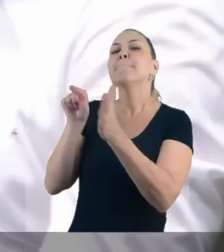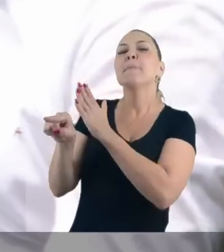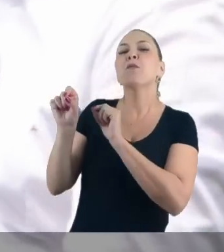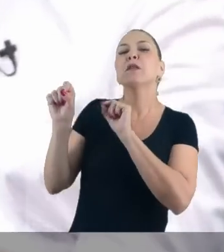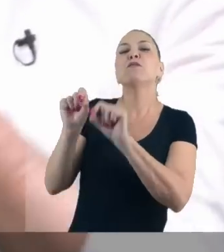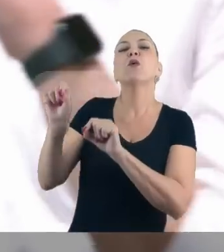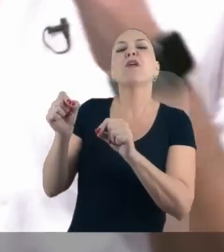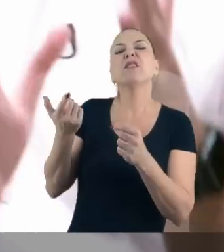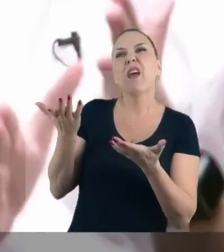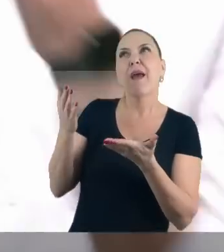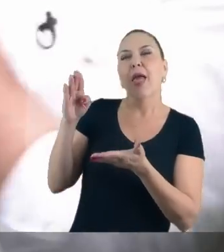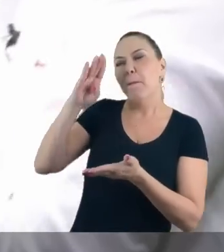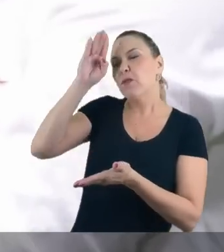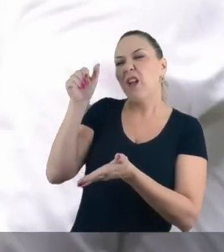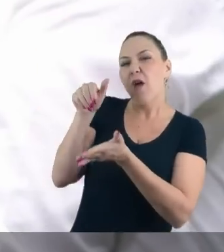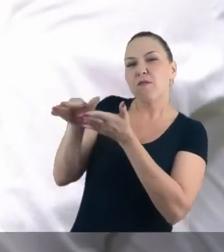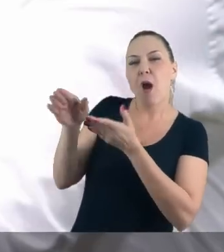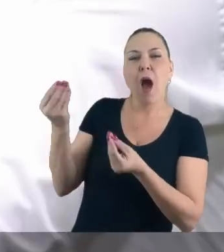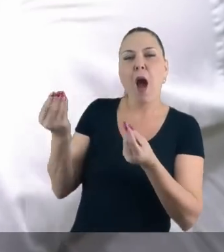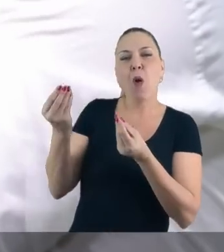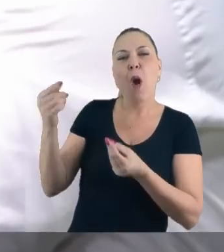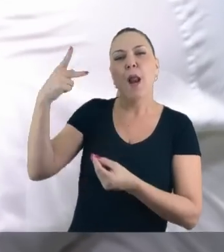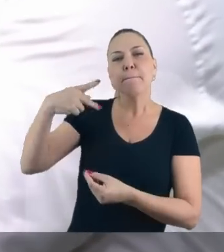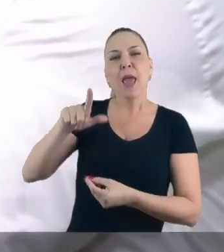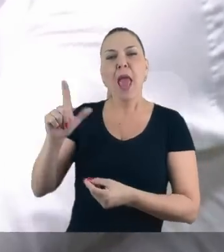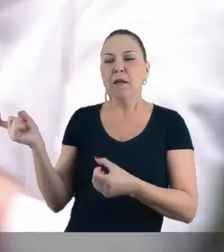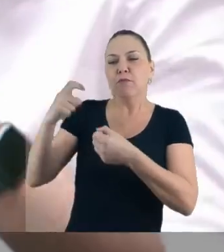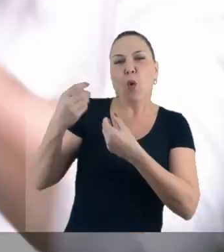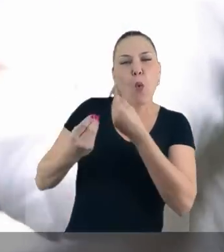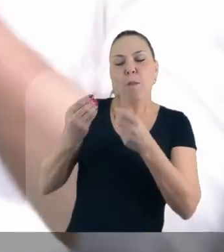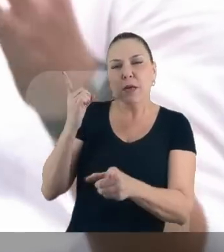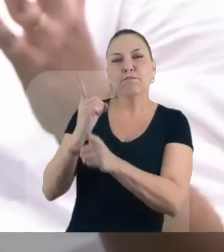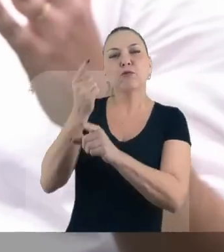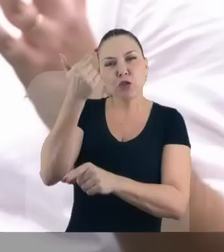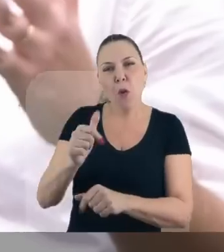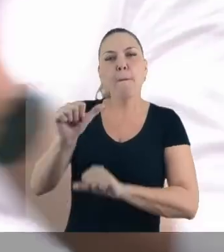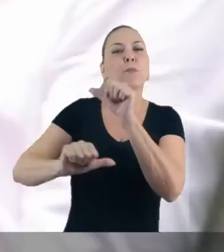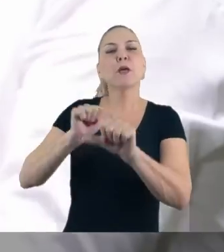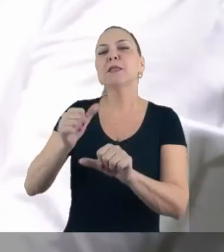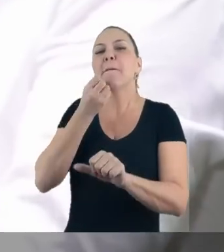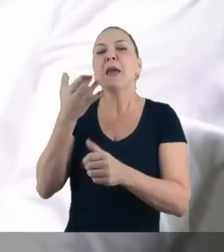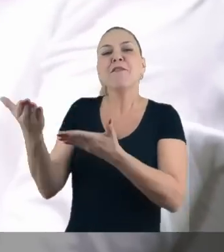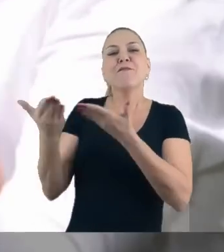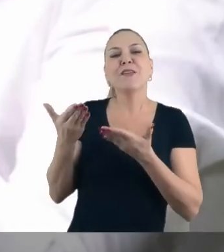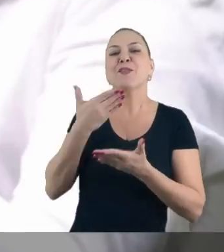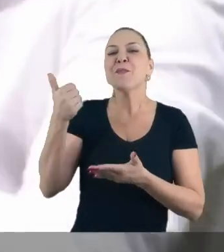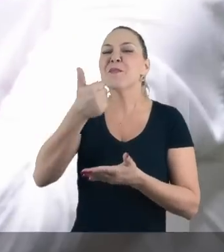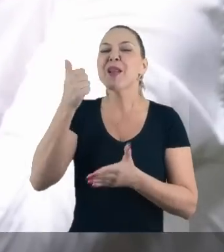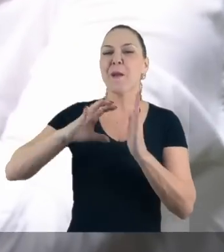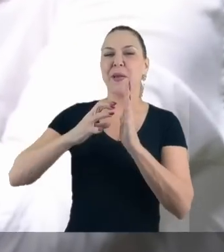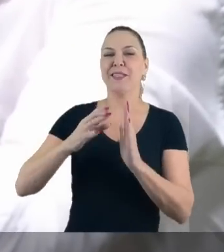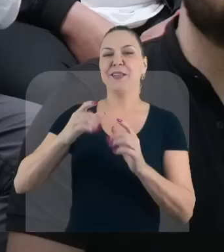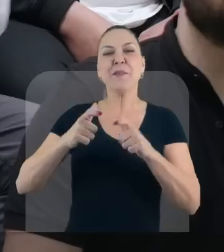seguinte: Holliday, você foi fora o Bolsonaro, agora você está aqui no PL, você se encontrou de vez, conta um pouquinho como é que foi essa mudança e boas-vindas ao melhor partido e